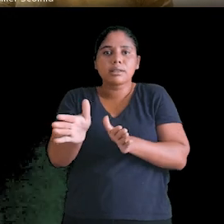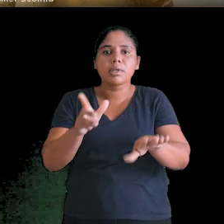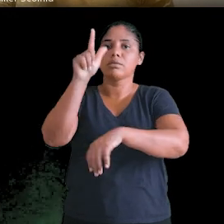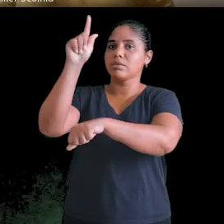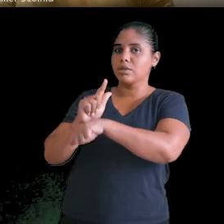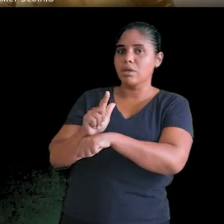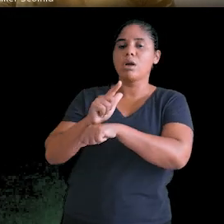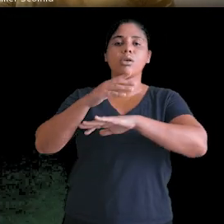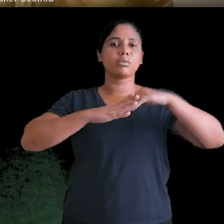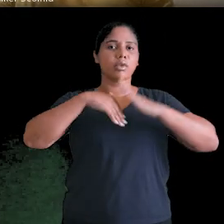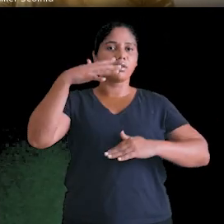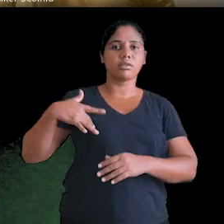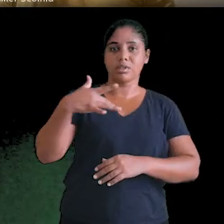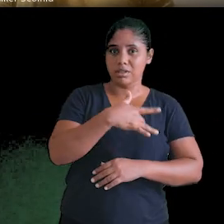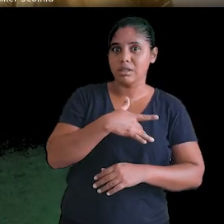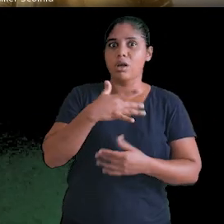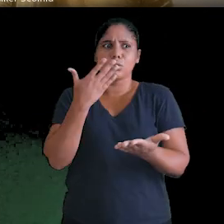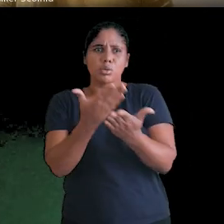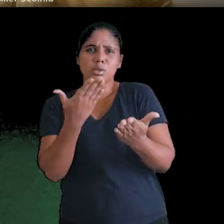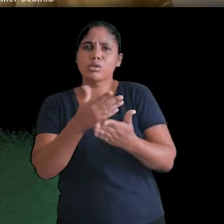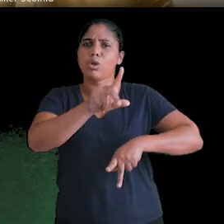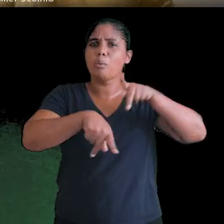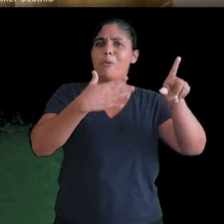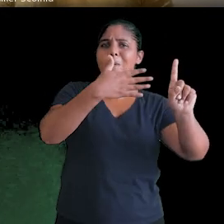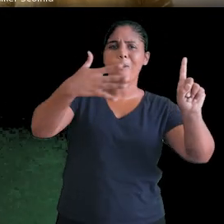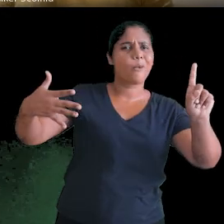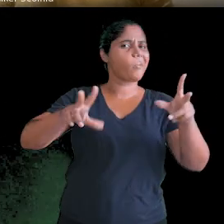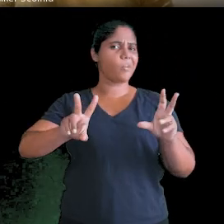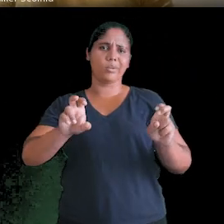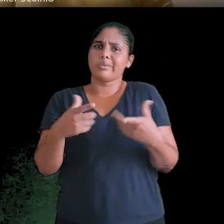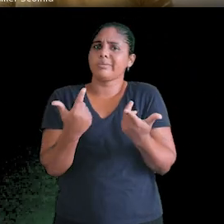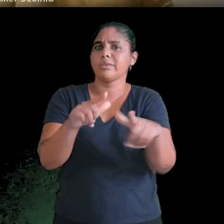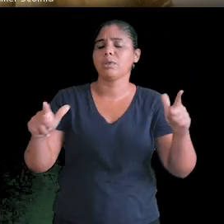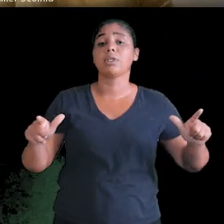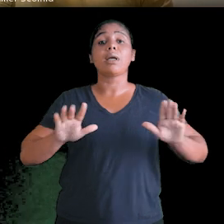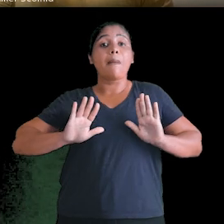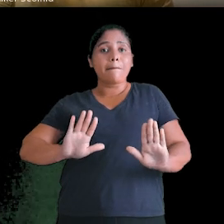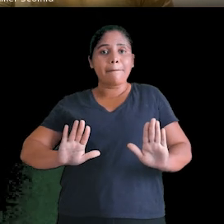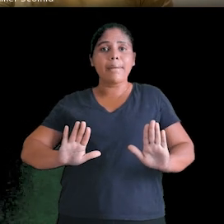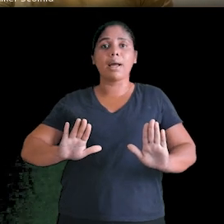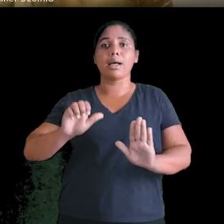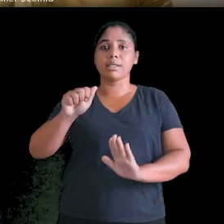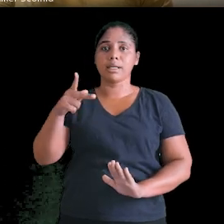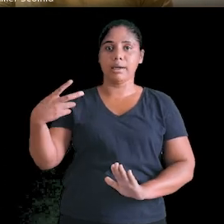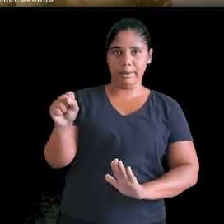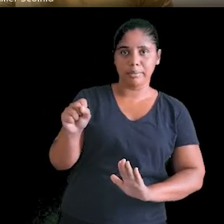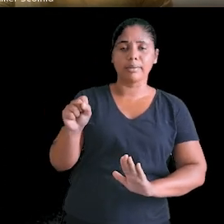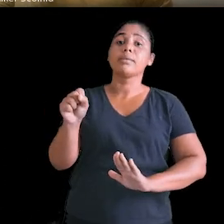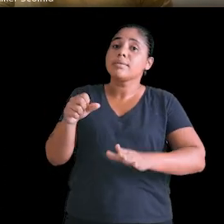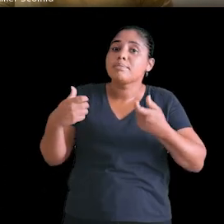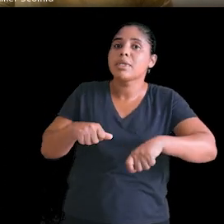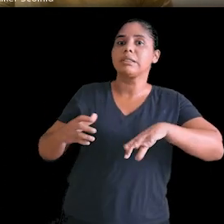esses profissionais eles não viram essa dessa população LGBT, tá? Mas deve-se, dentro do serviço, ter capacitações e